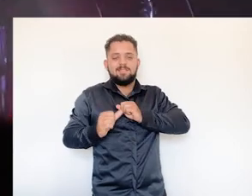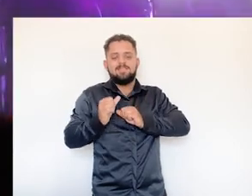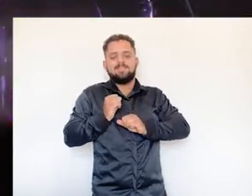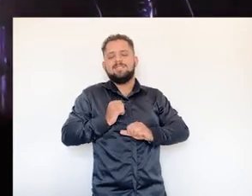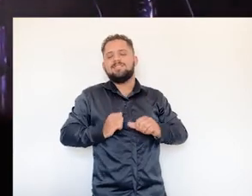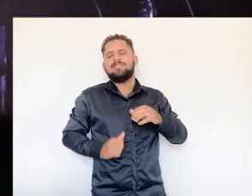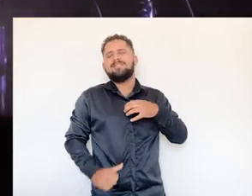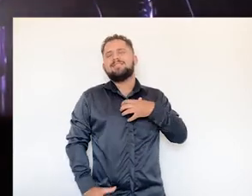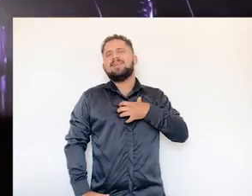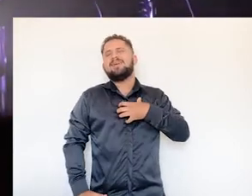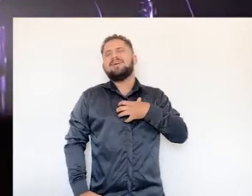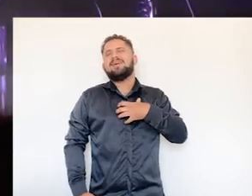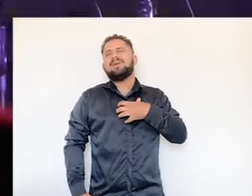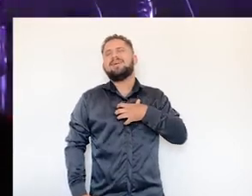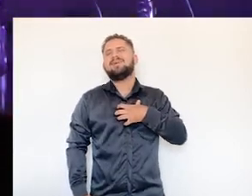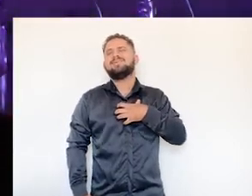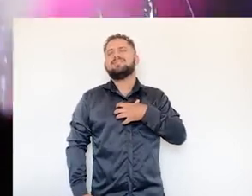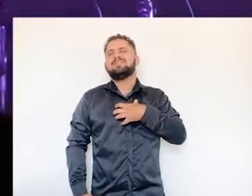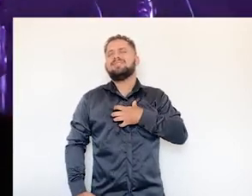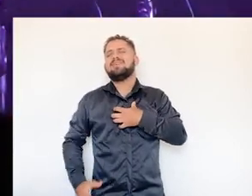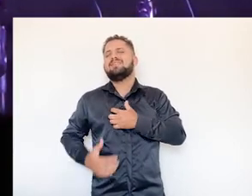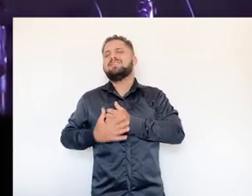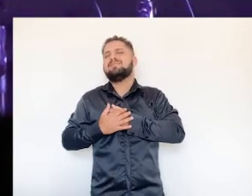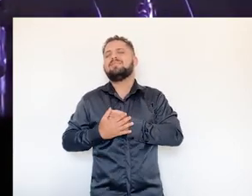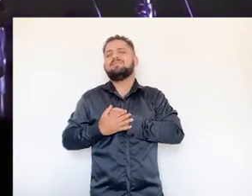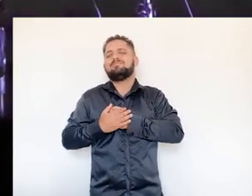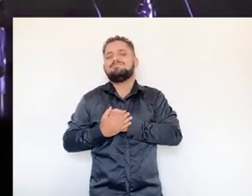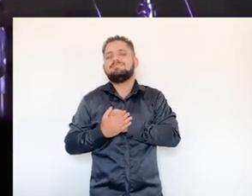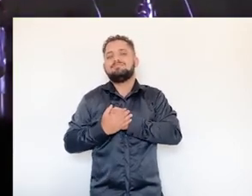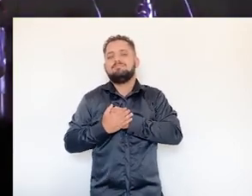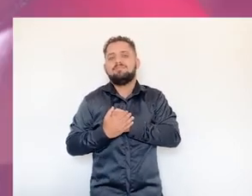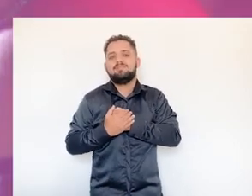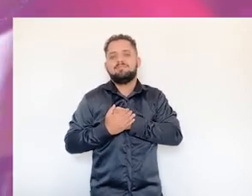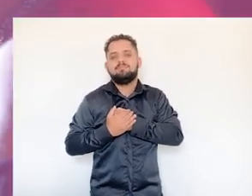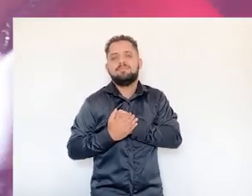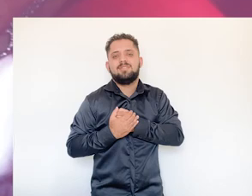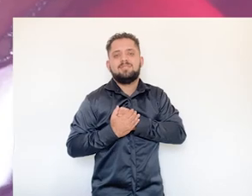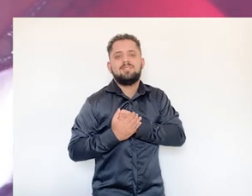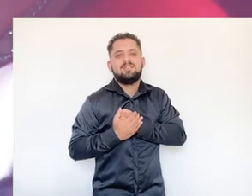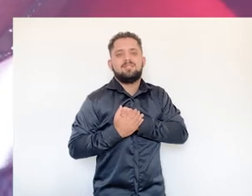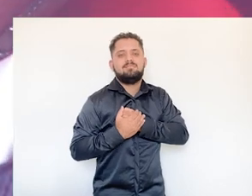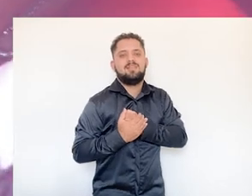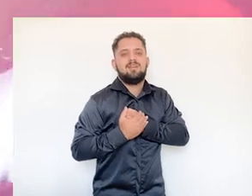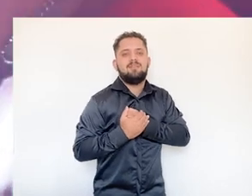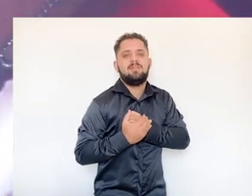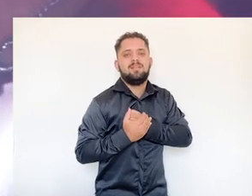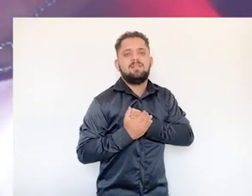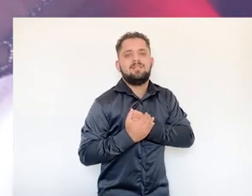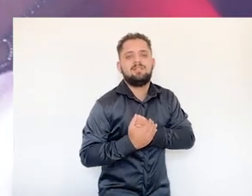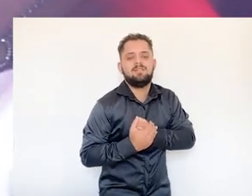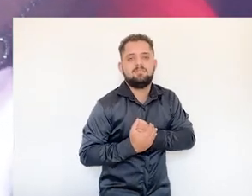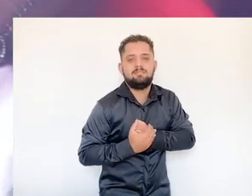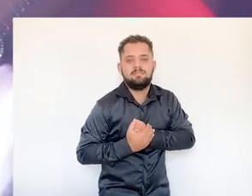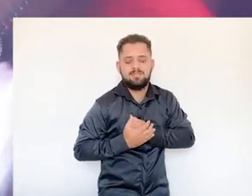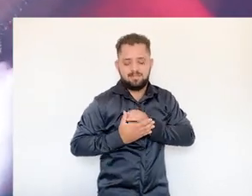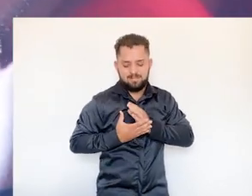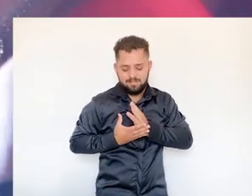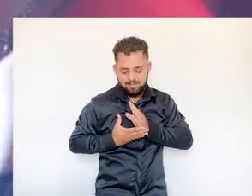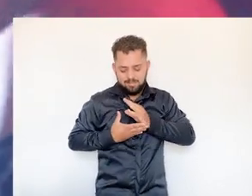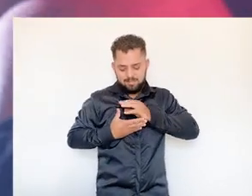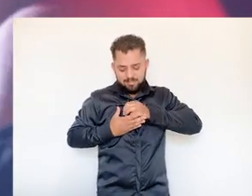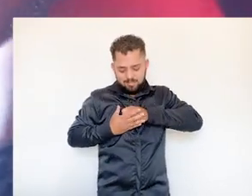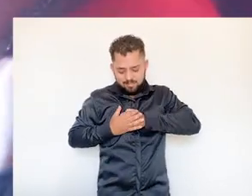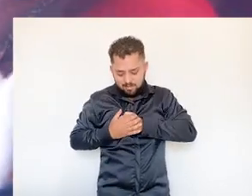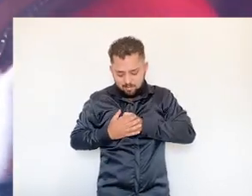não consegue segurar. Vai tomando uma forma tão